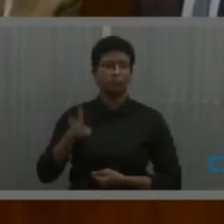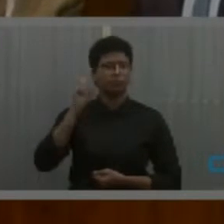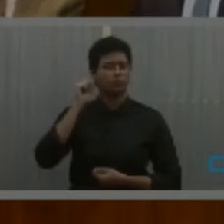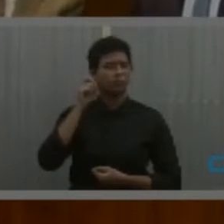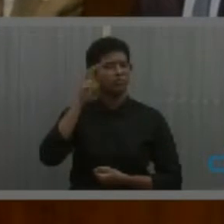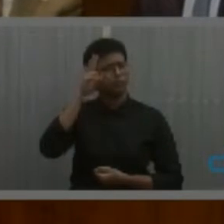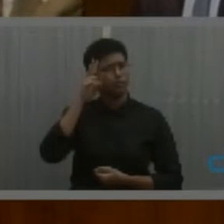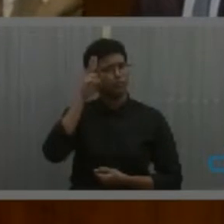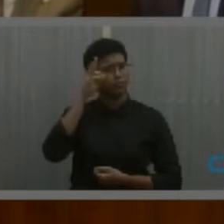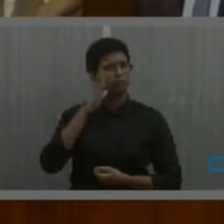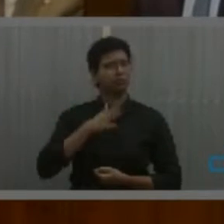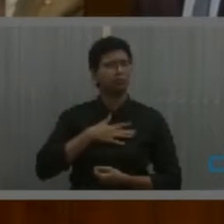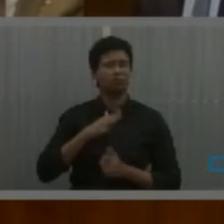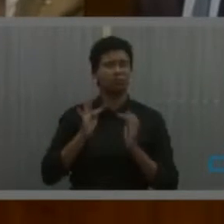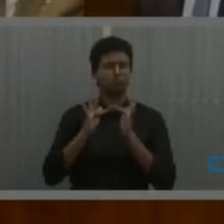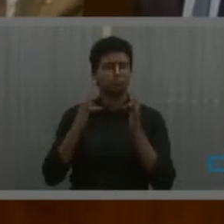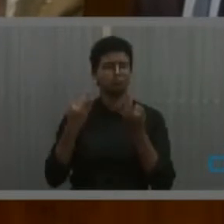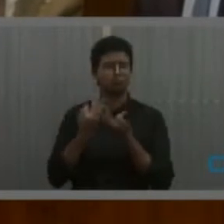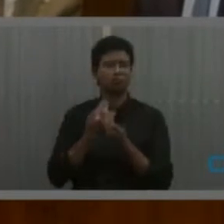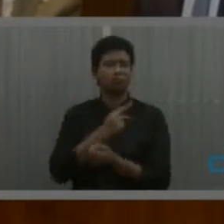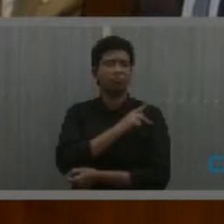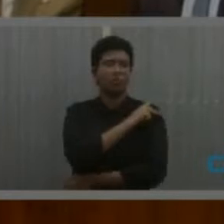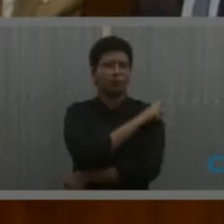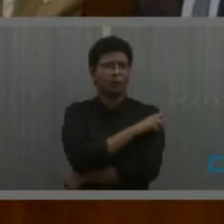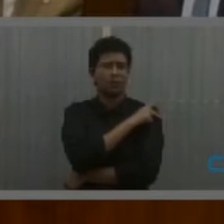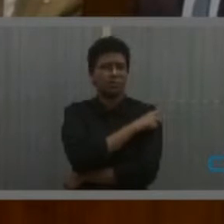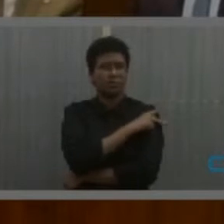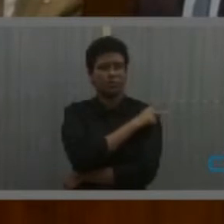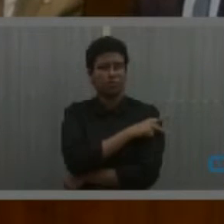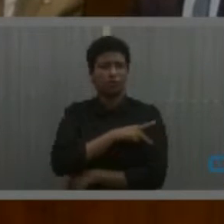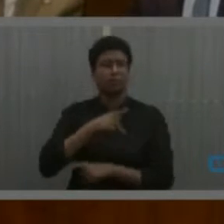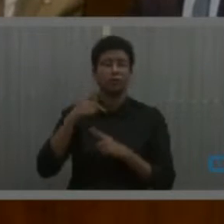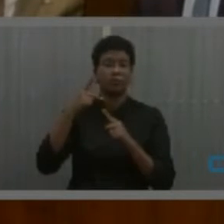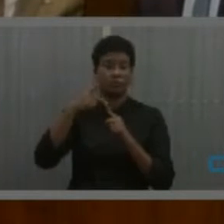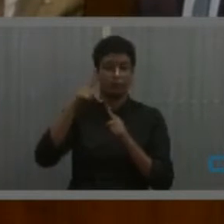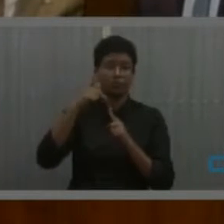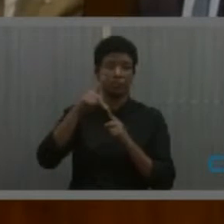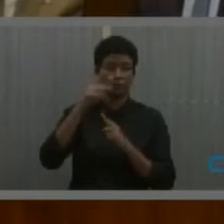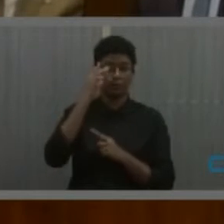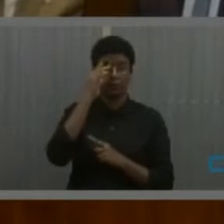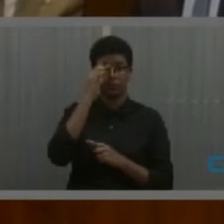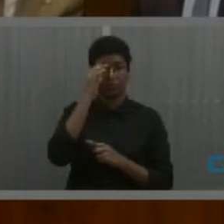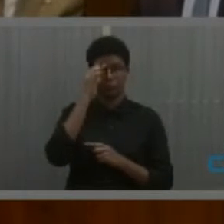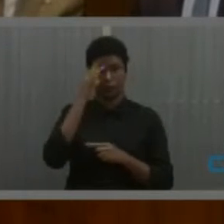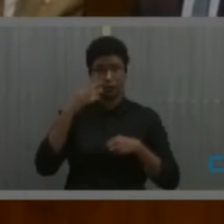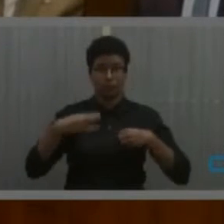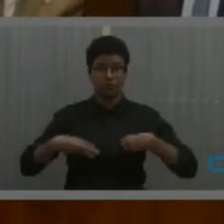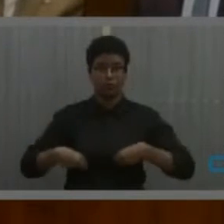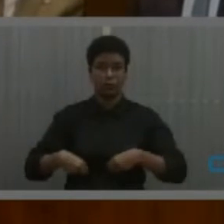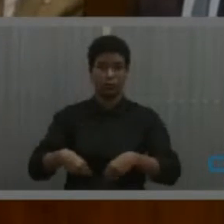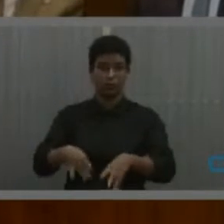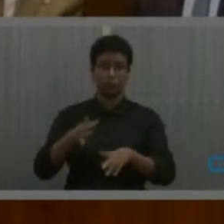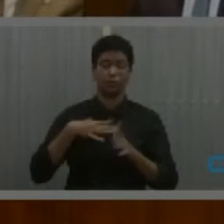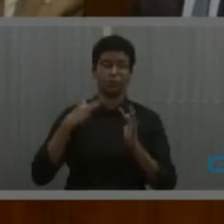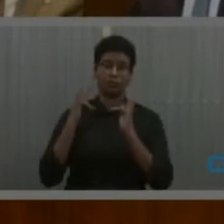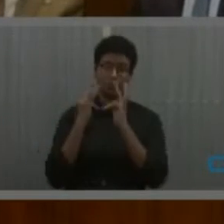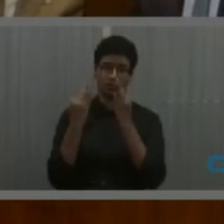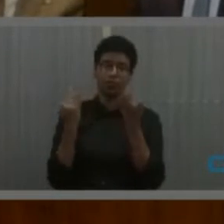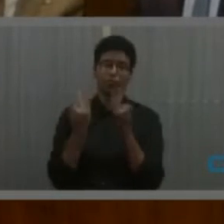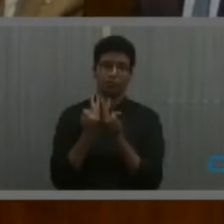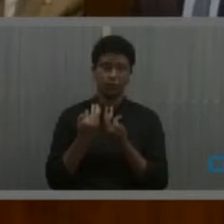histórias de meus parentes piauenses e de Pedro II, terra de meus ancestrais.